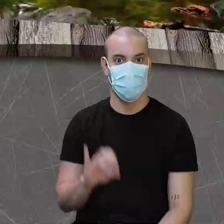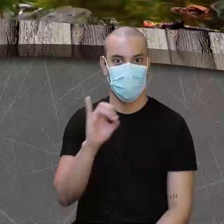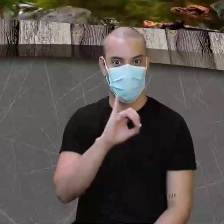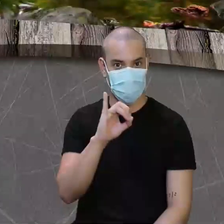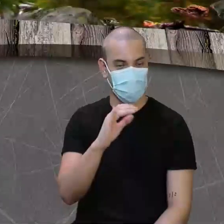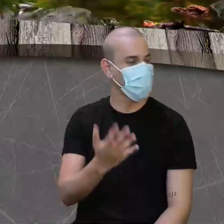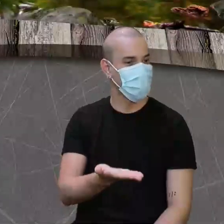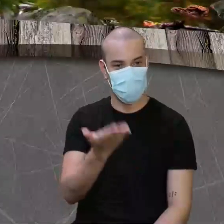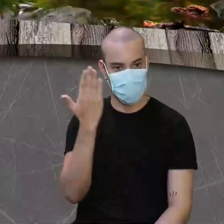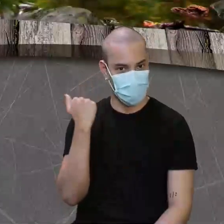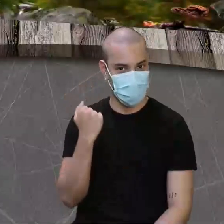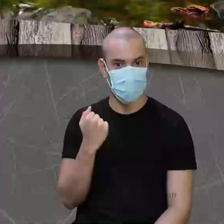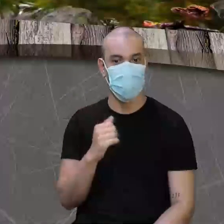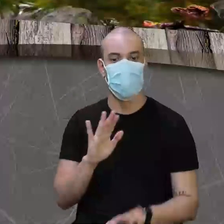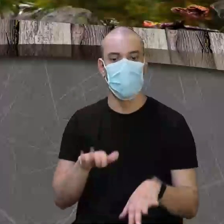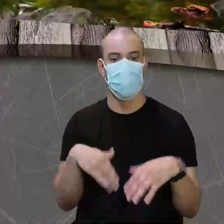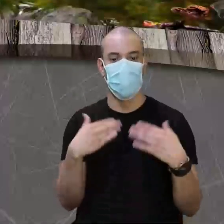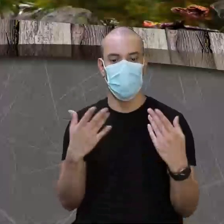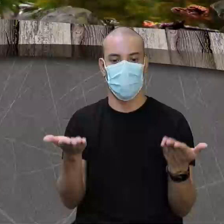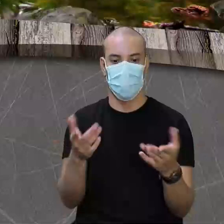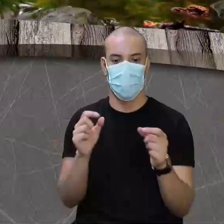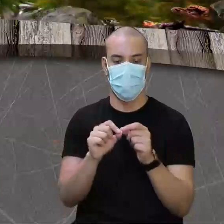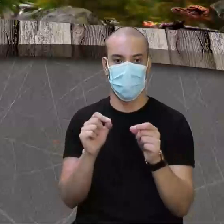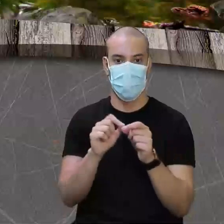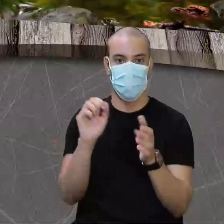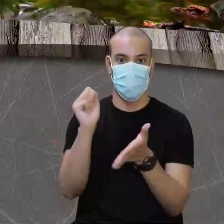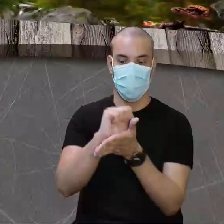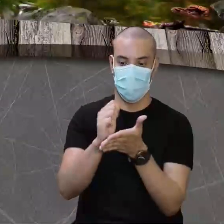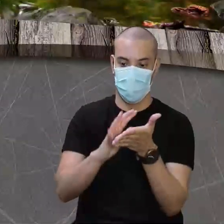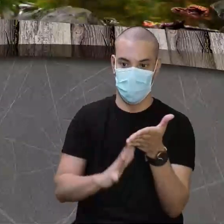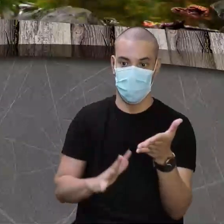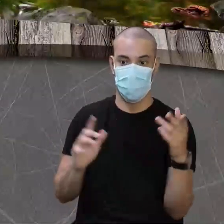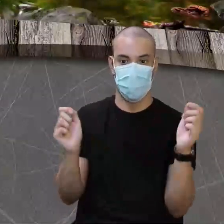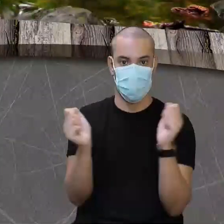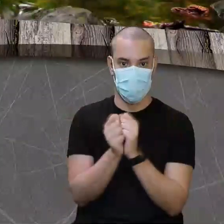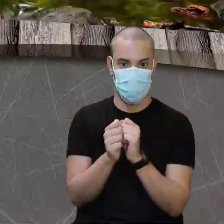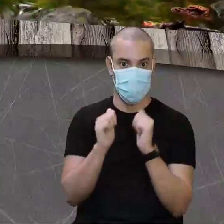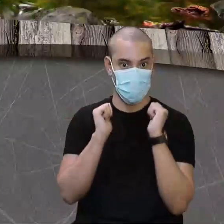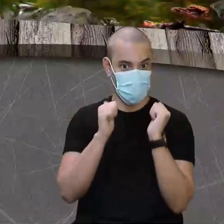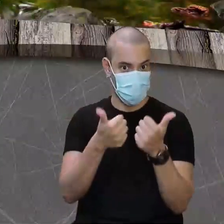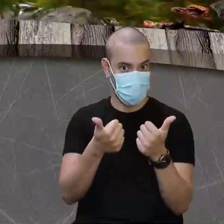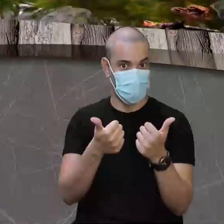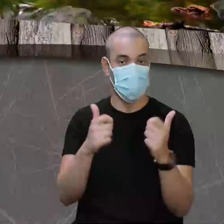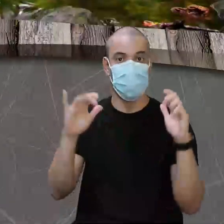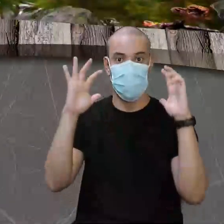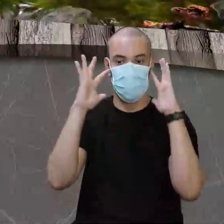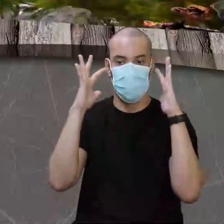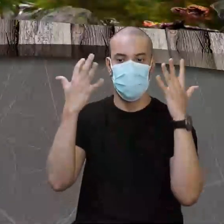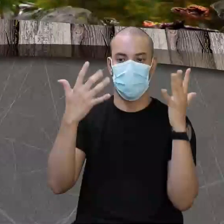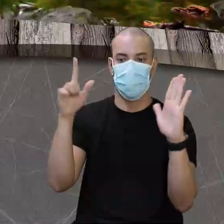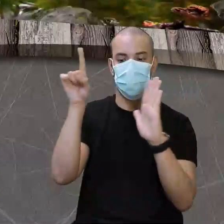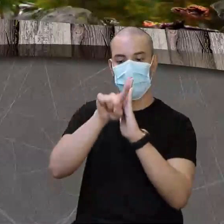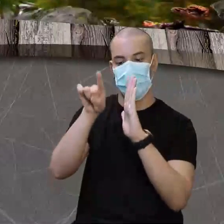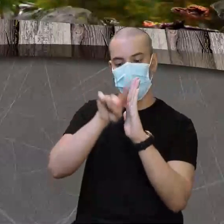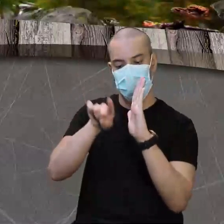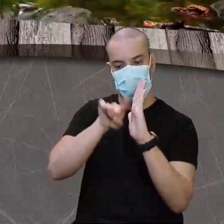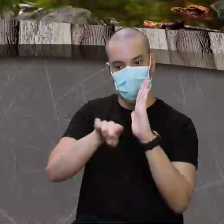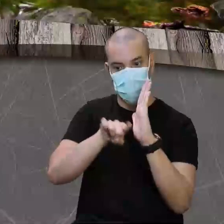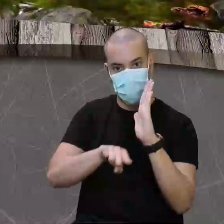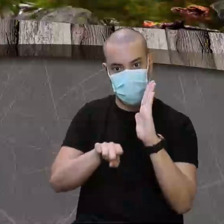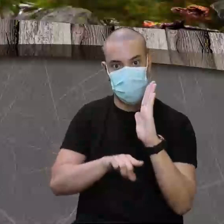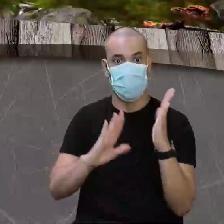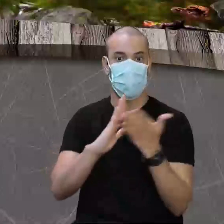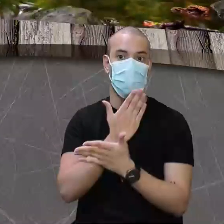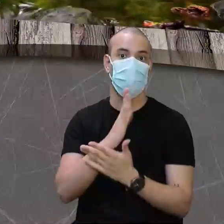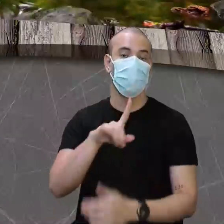Oi, vamos lá? Então agora a gente vai fazer a nossa atividade juntinhos, tá bom? Solucionar algumas questões,